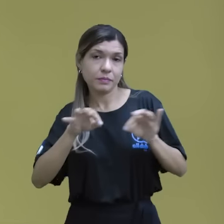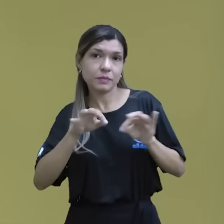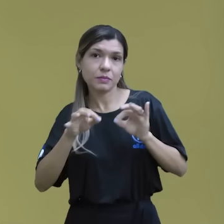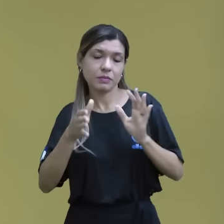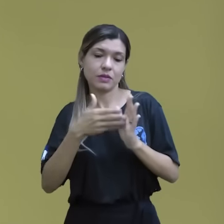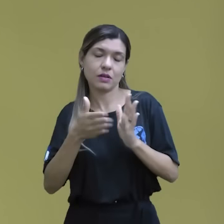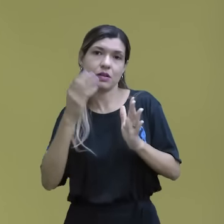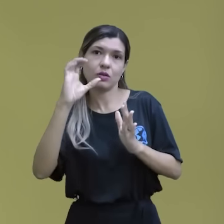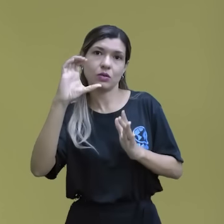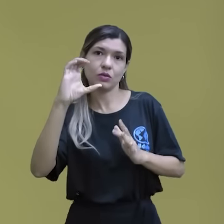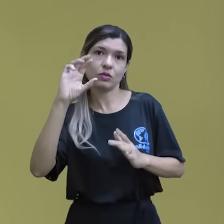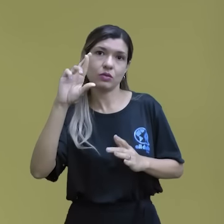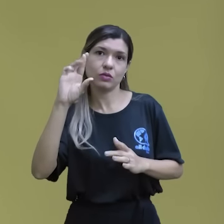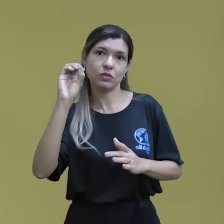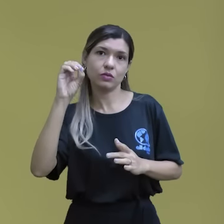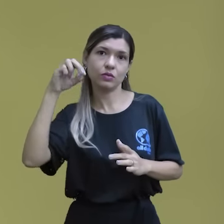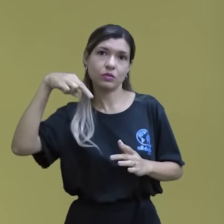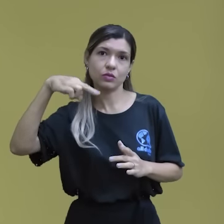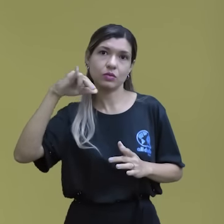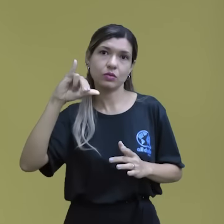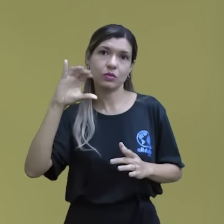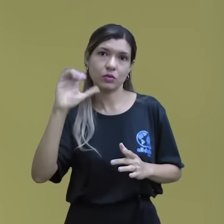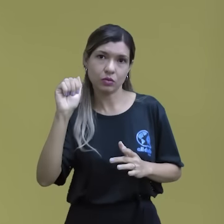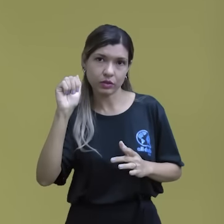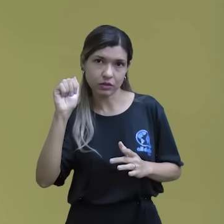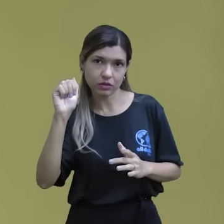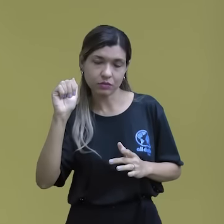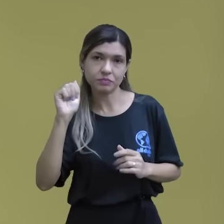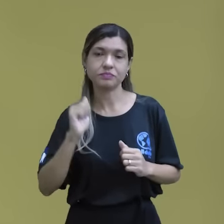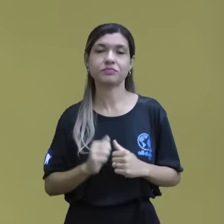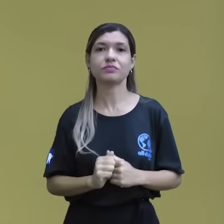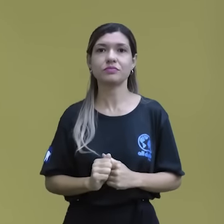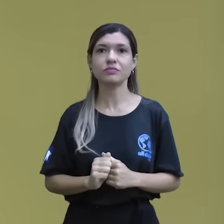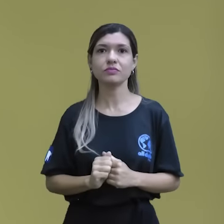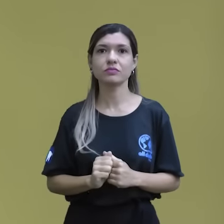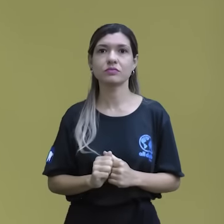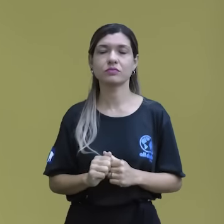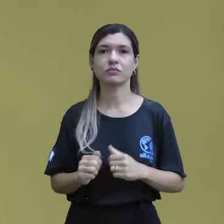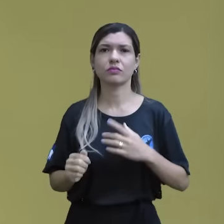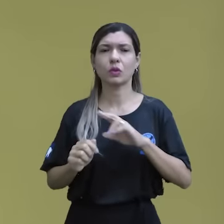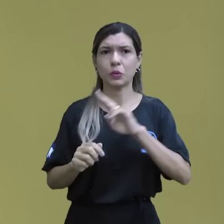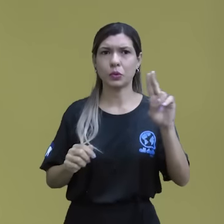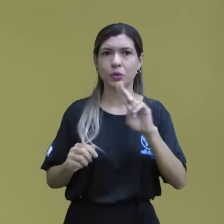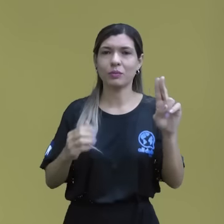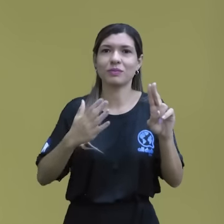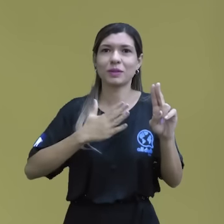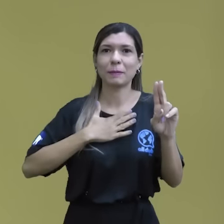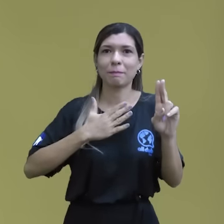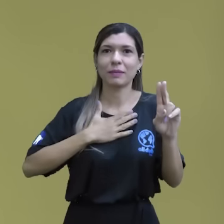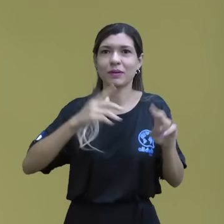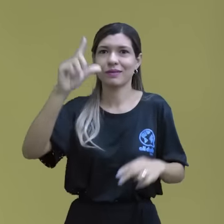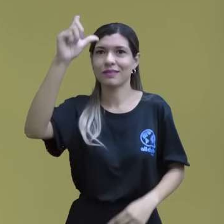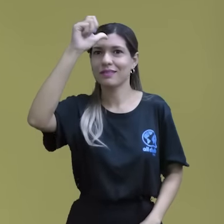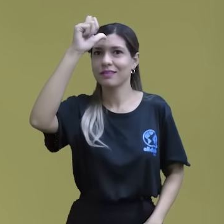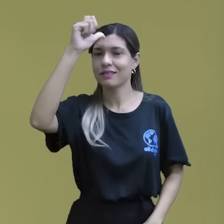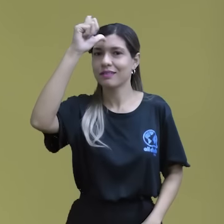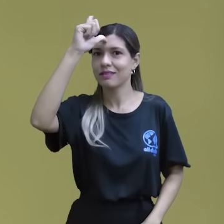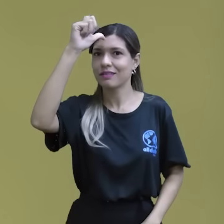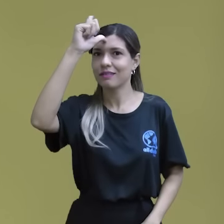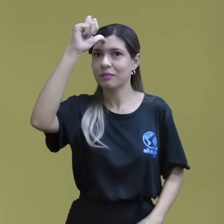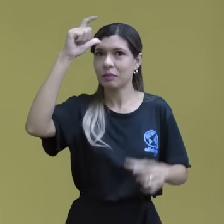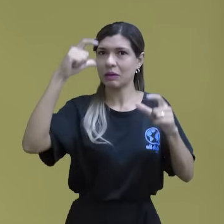Alemanha. E não tinha sido publicado pelo Chico Barbosa. O Chico Barbosa já tinha morrido, né?